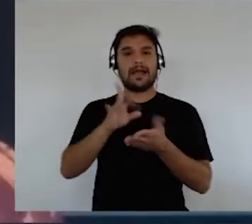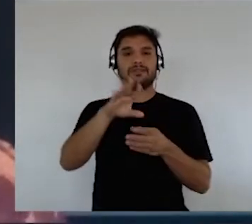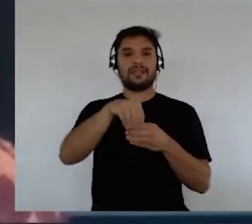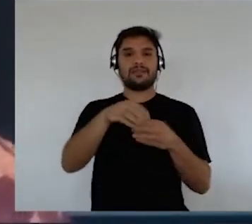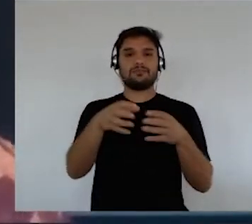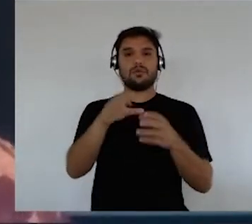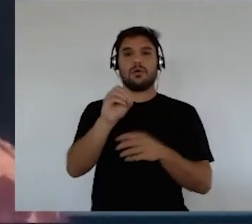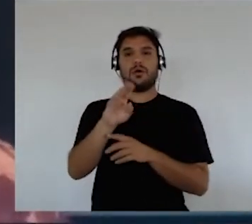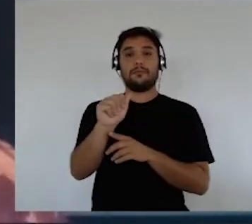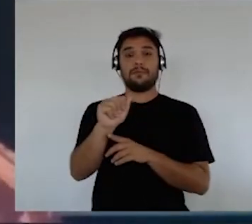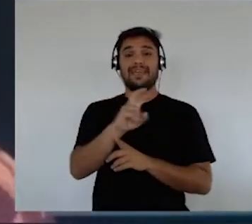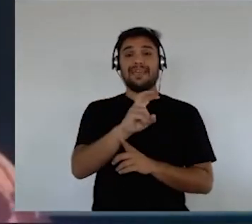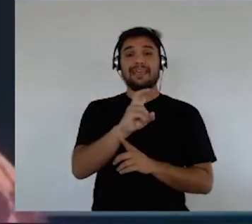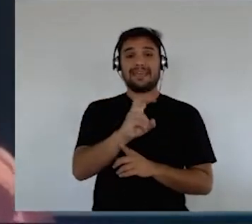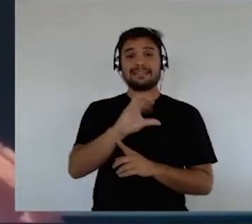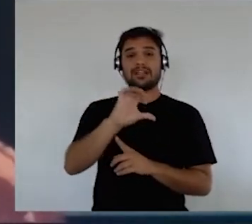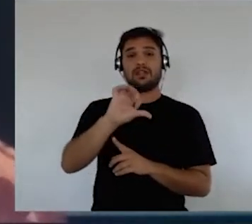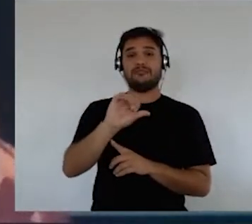OAB,